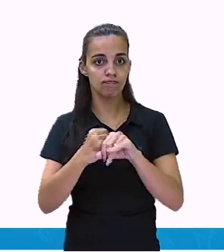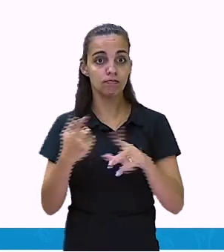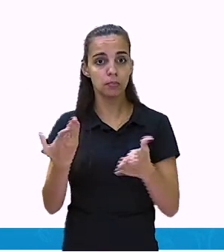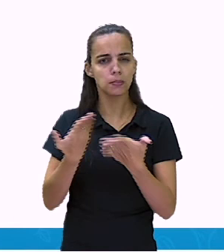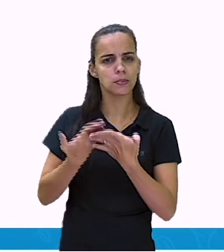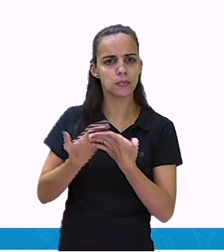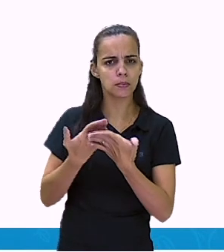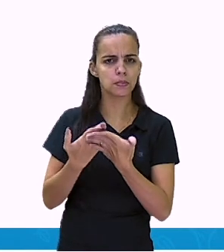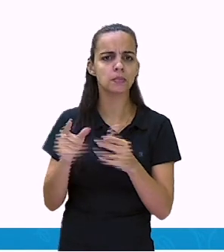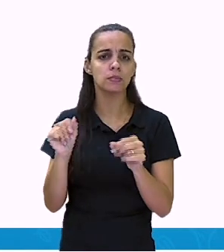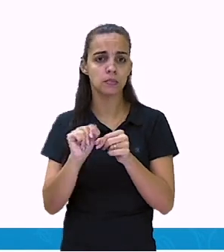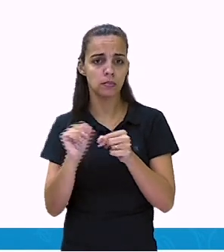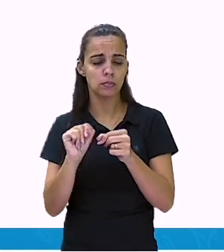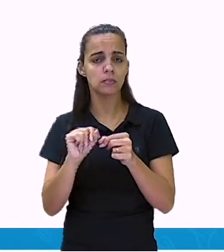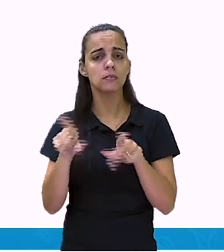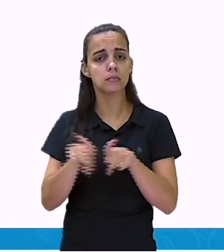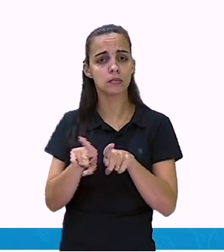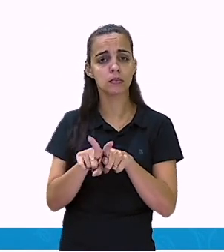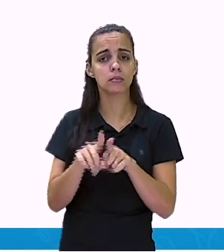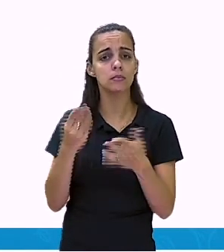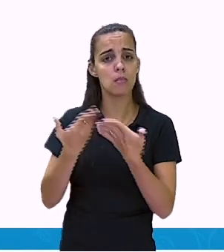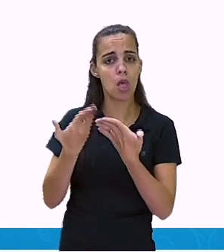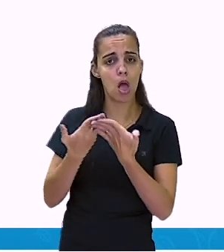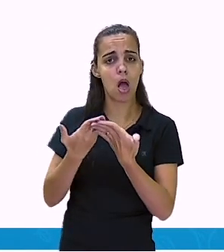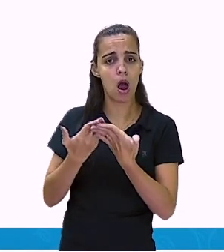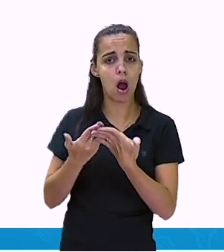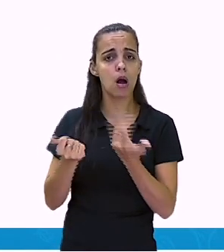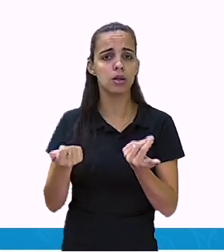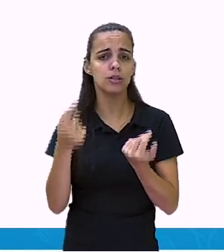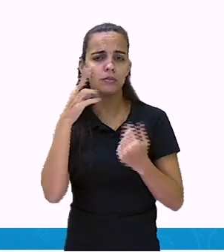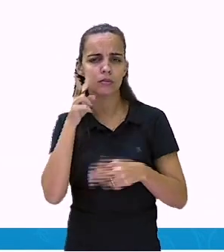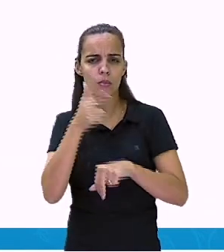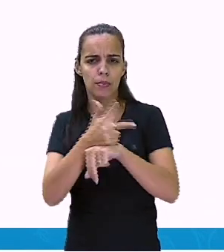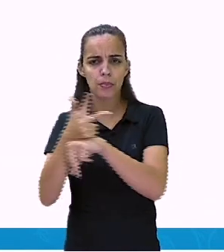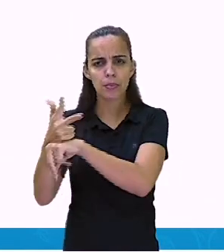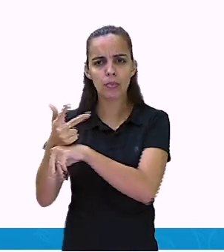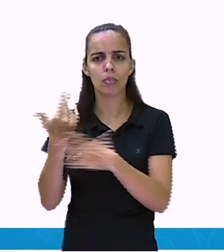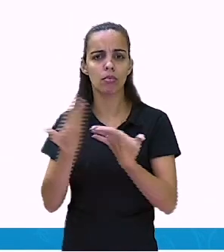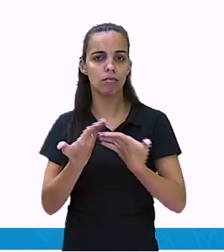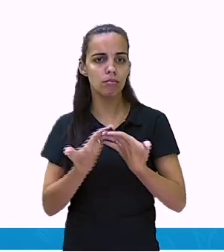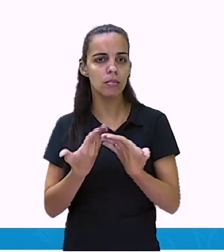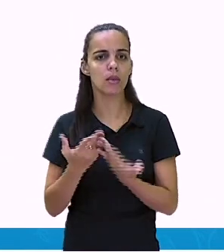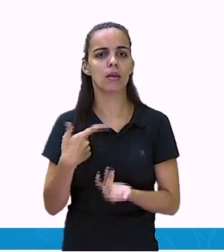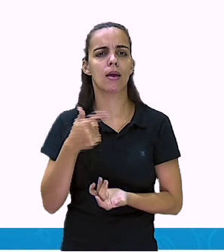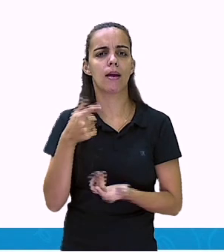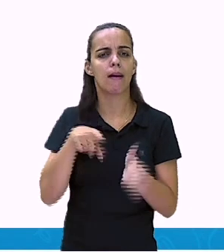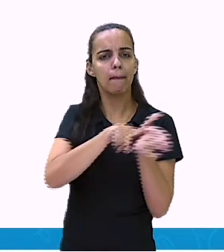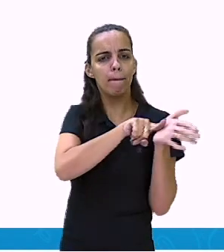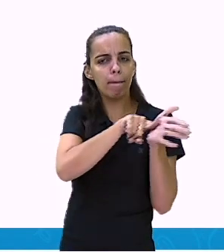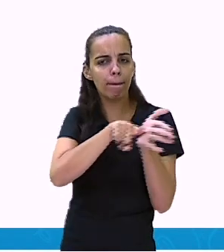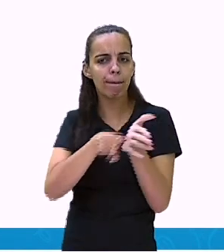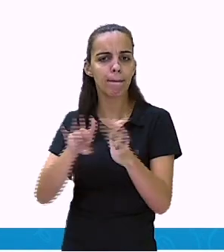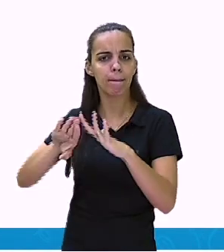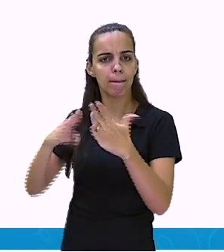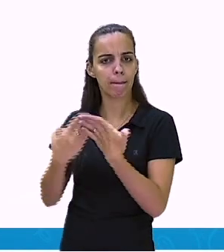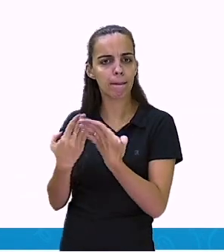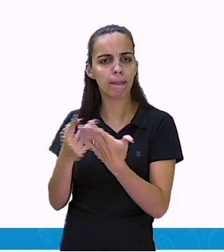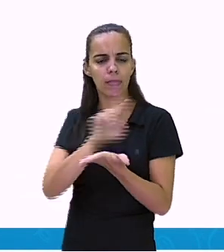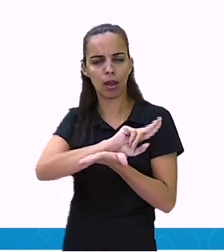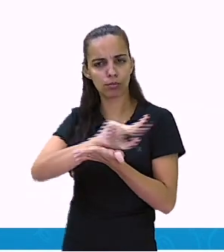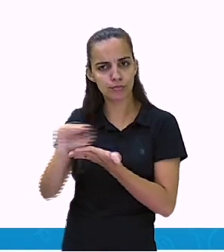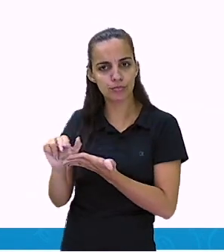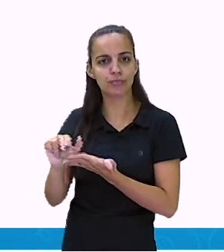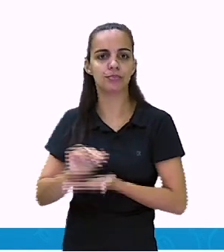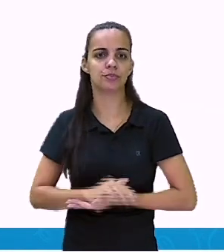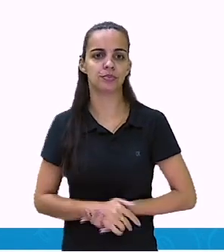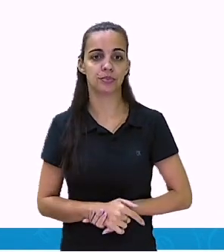para estudar e na realização das aulas, assistir videoaulas, fazer pesquisas escolares e